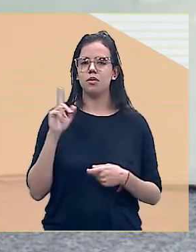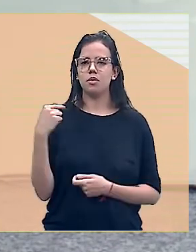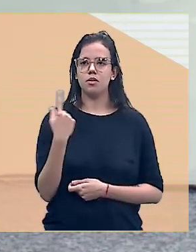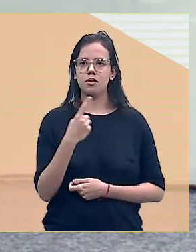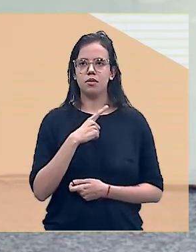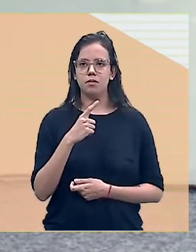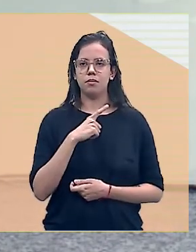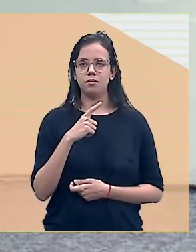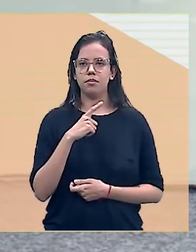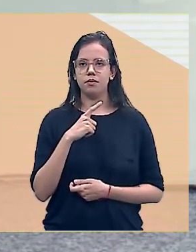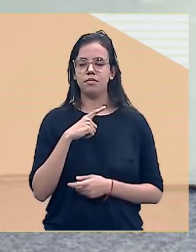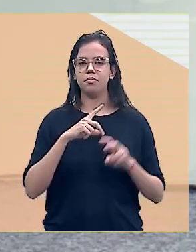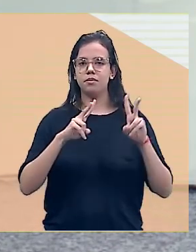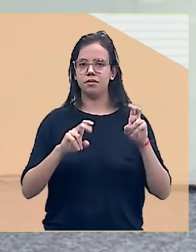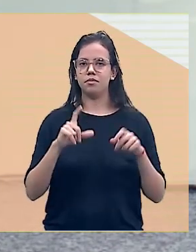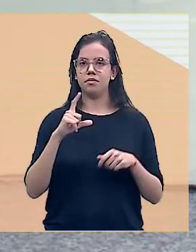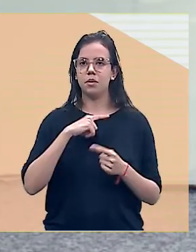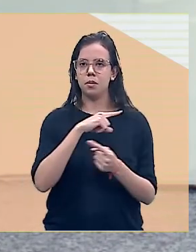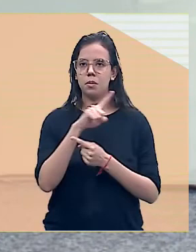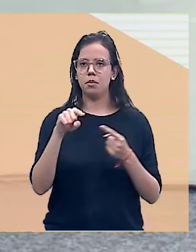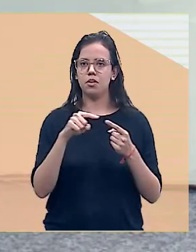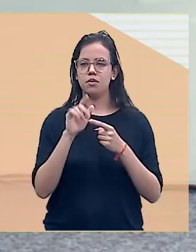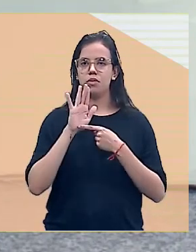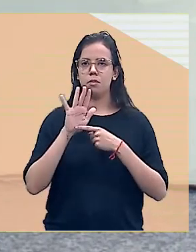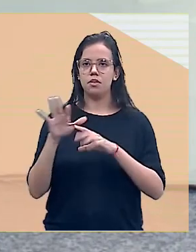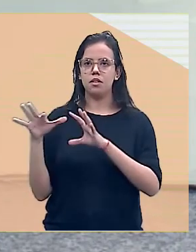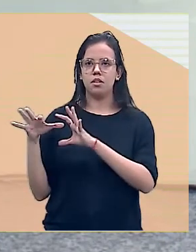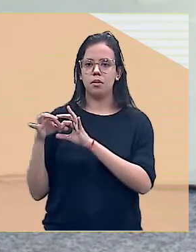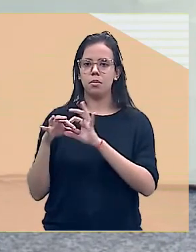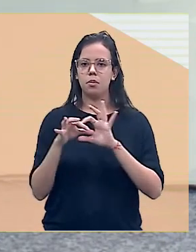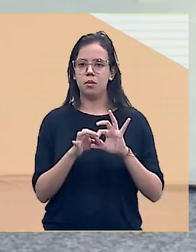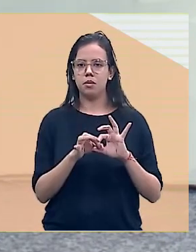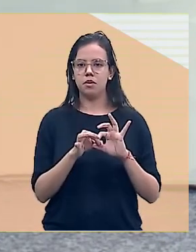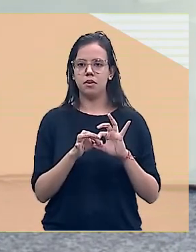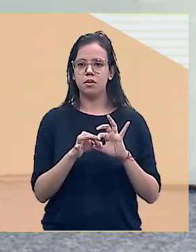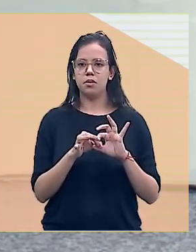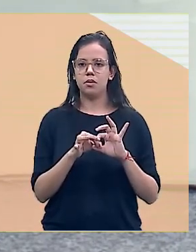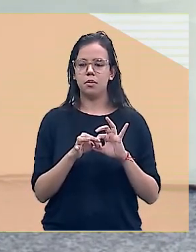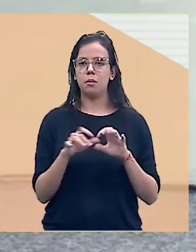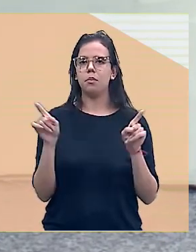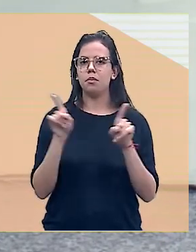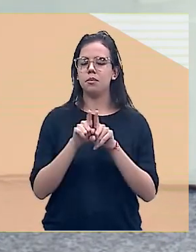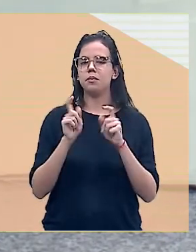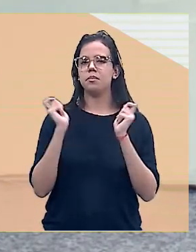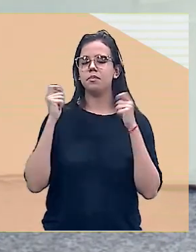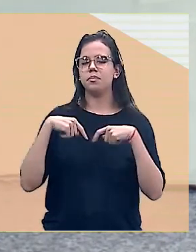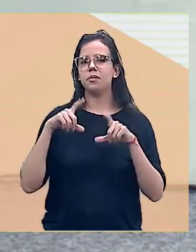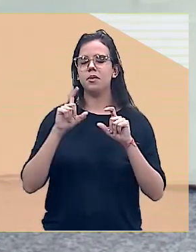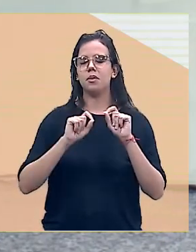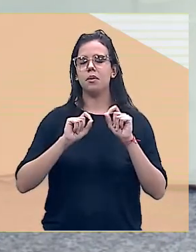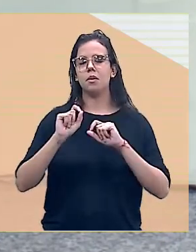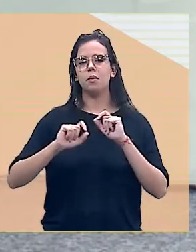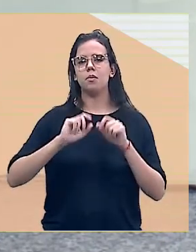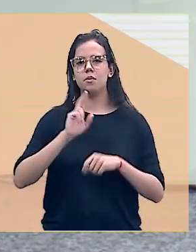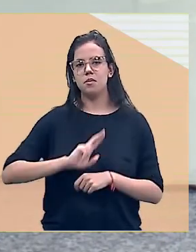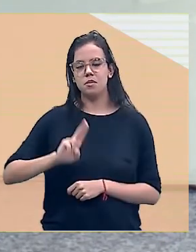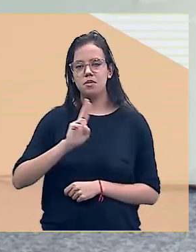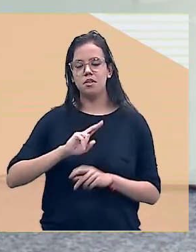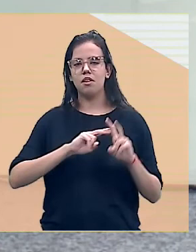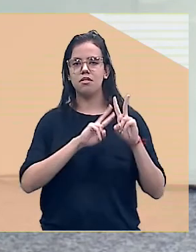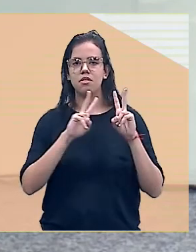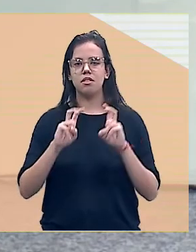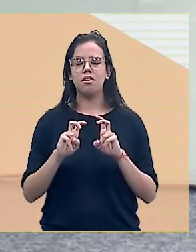aqueles repertórios que tem a finalidade de contextualizar E aí para isso você pode inclusive utilizar repertórios lúdicos que são